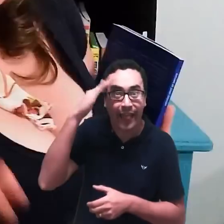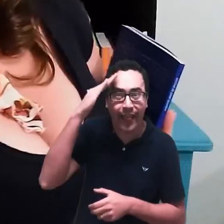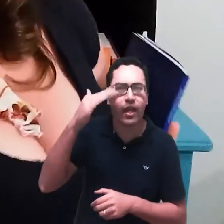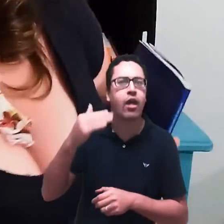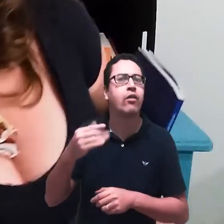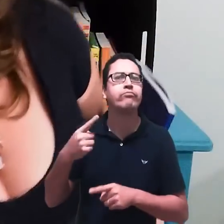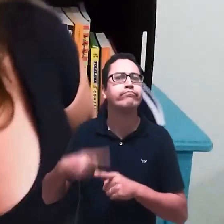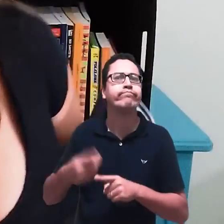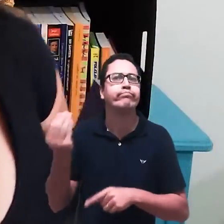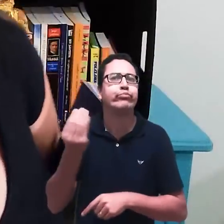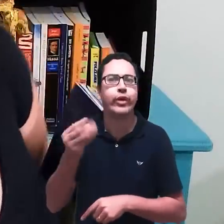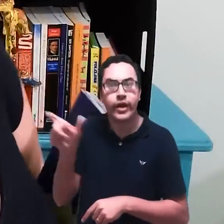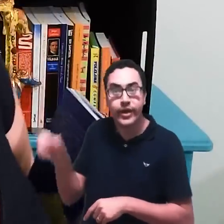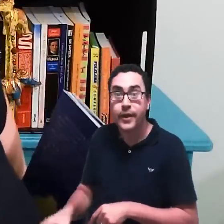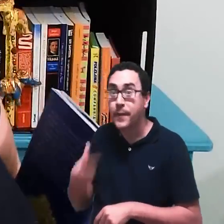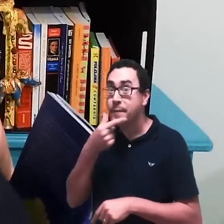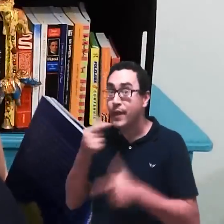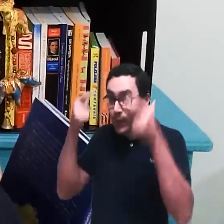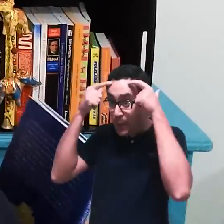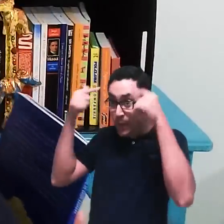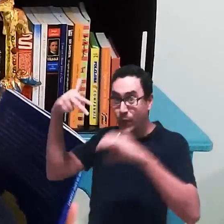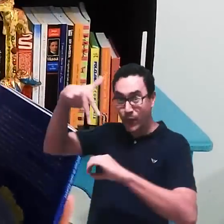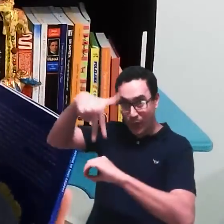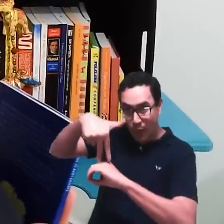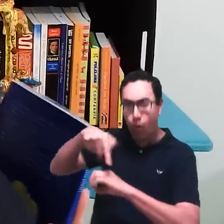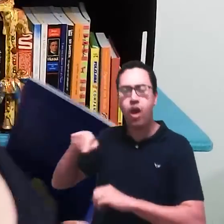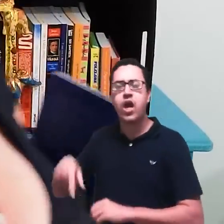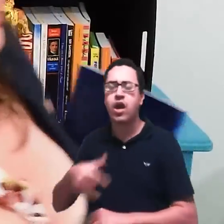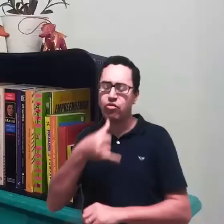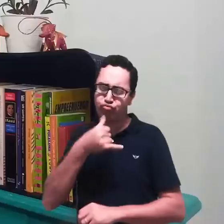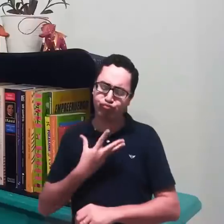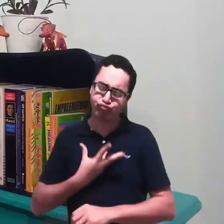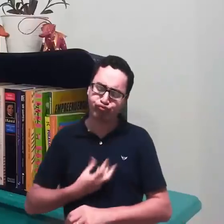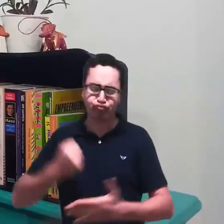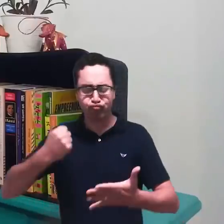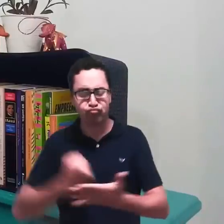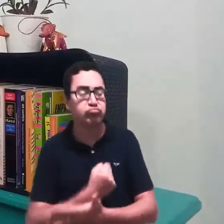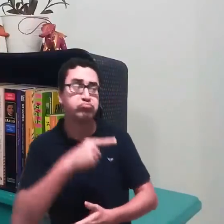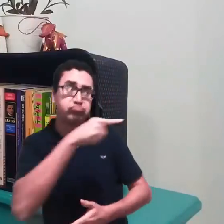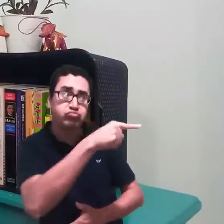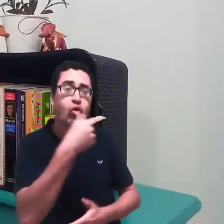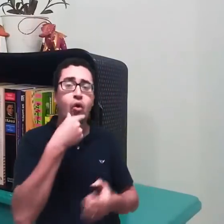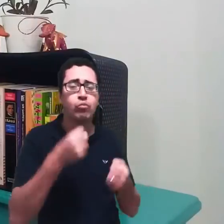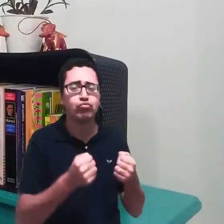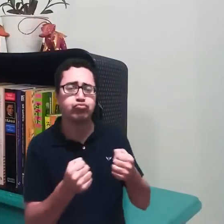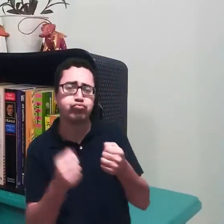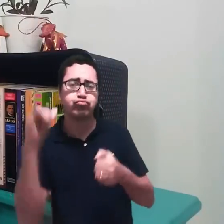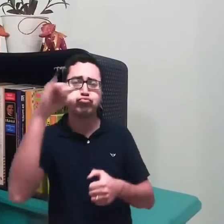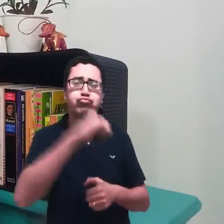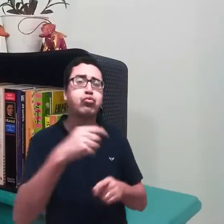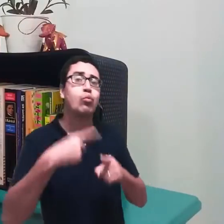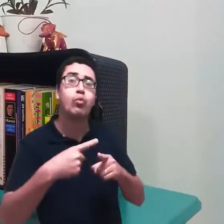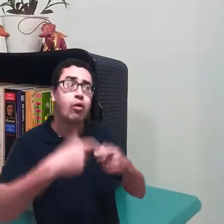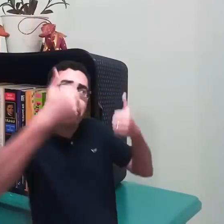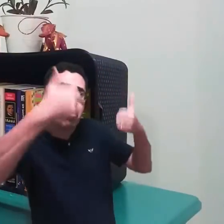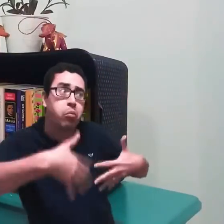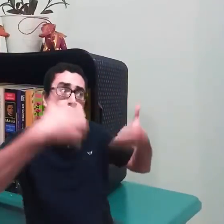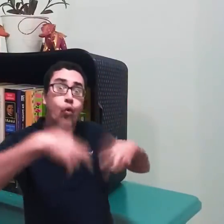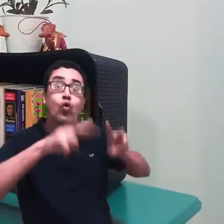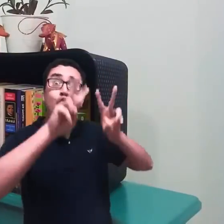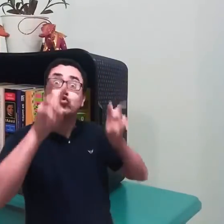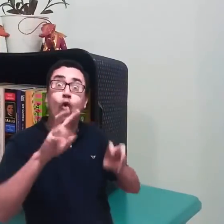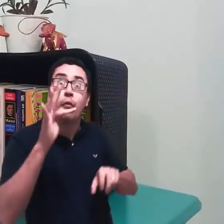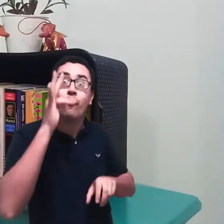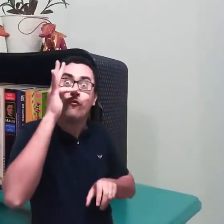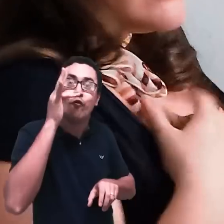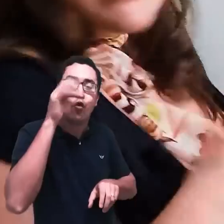entender que o Pequeno Príncipe ficou tão chateado com o aviador porque ele não deu atenção para aquela flor?